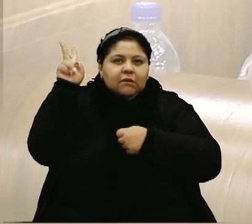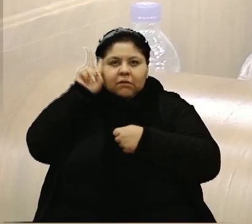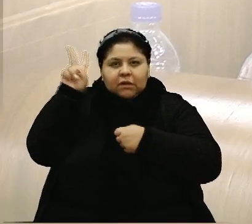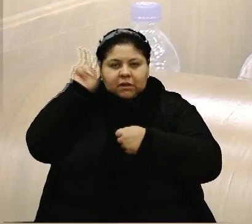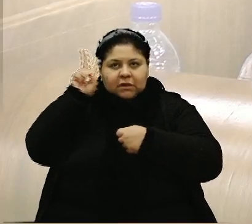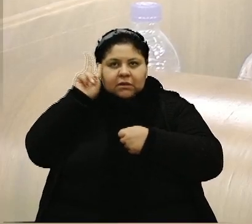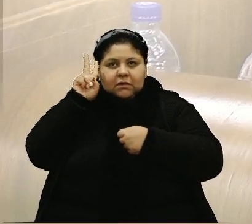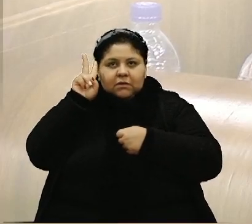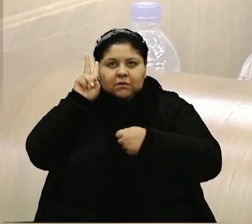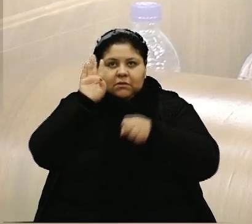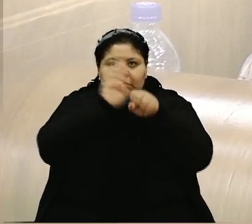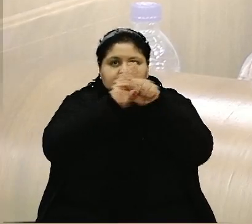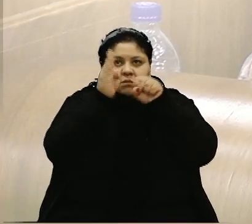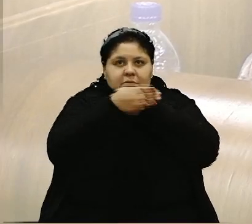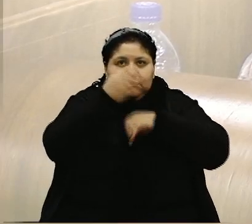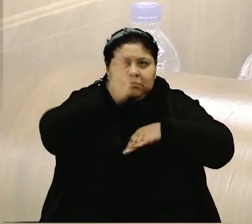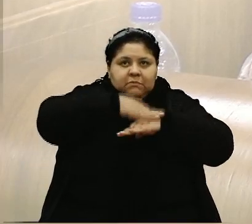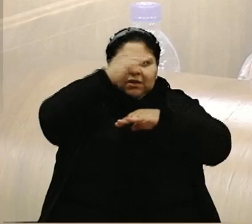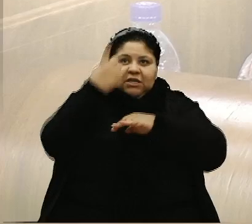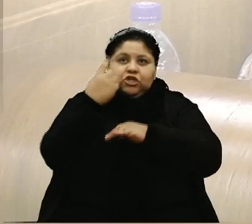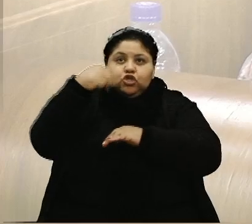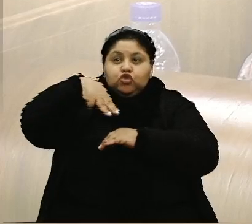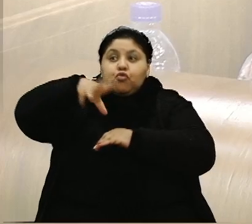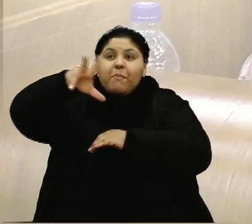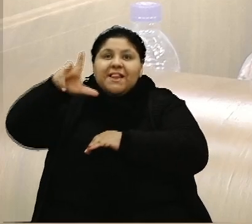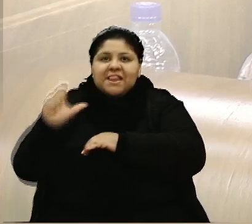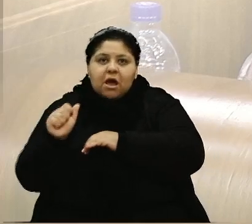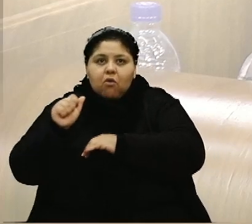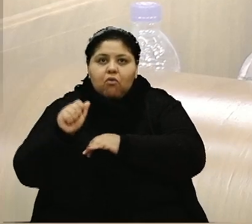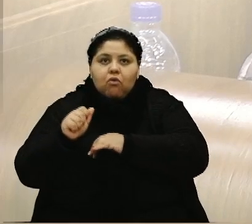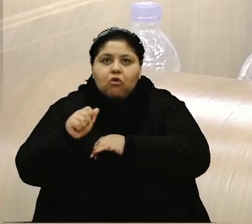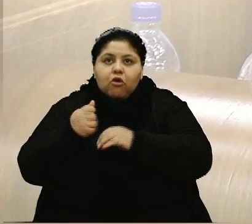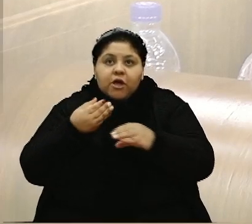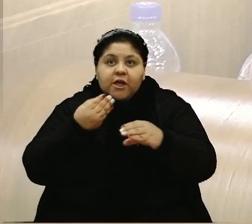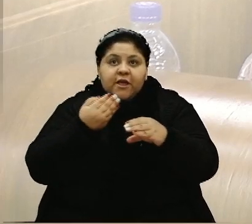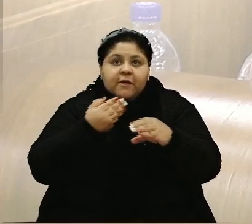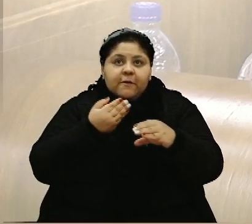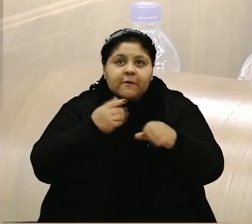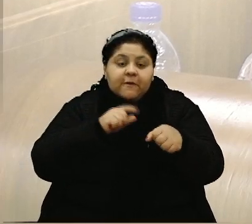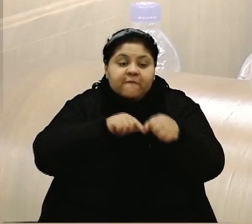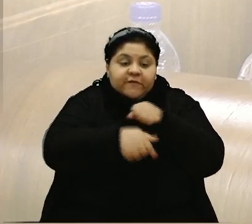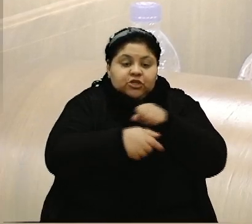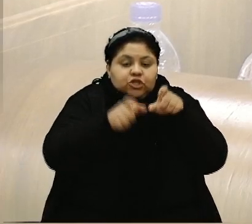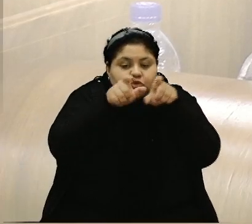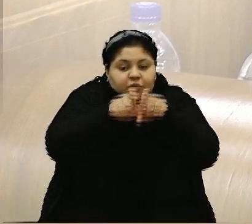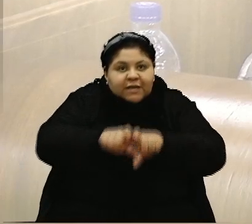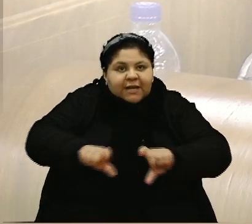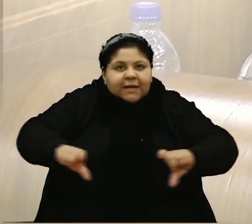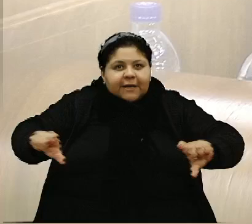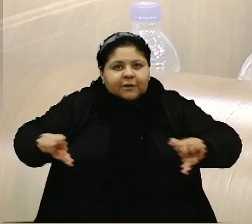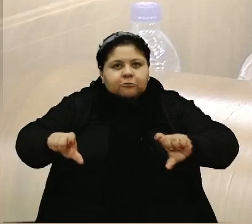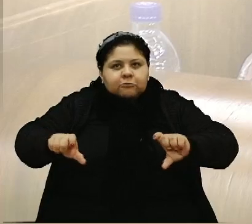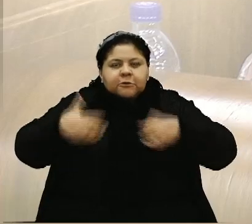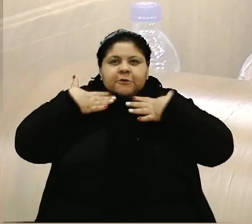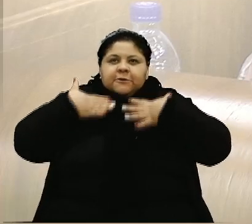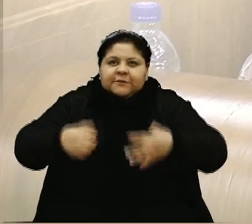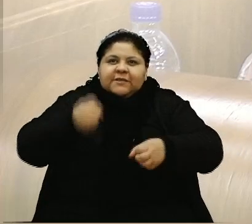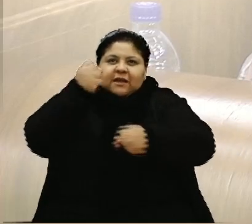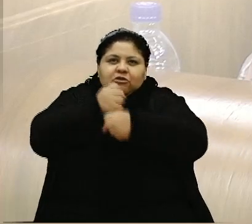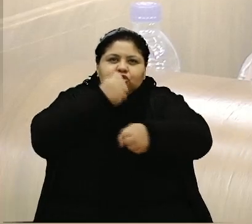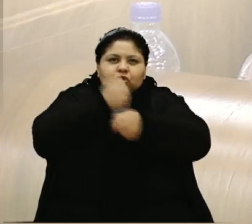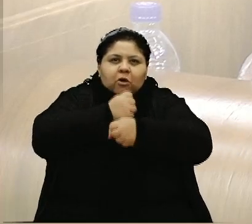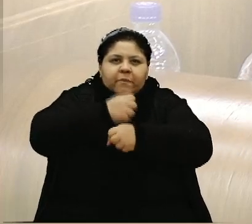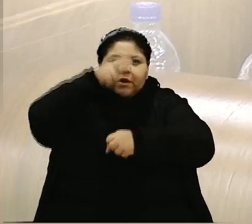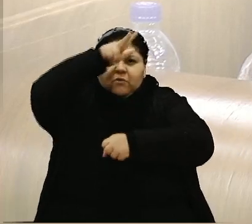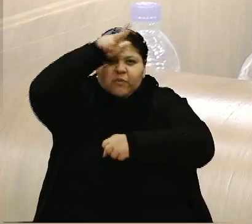Monte Carmelo tem mais de R$1 milhão enterrados em canos, quando o secretário de obras era o prefeito Adiló. Mais de R$1 milhão. Eu era coordenador do